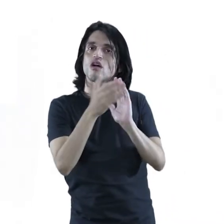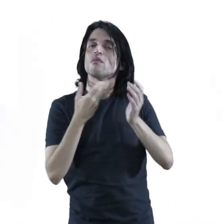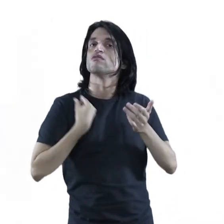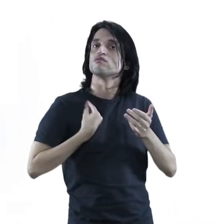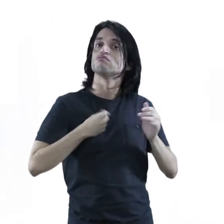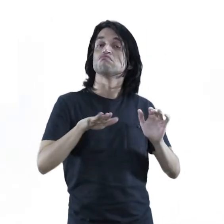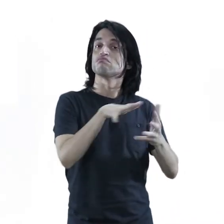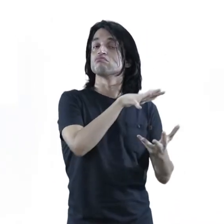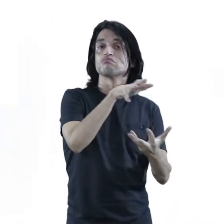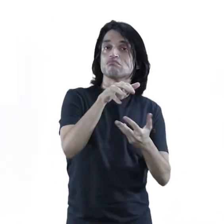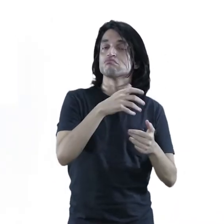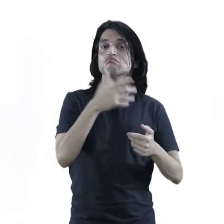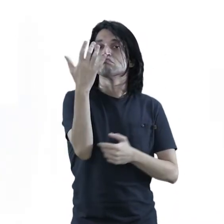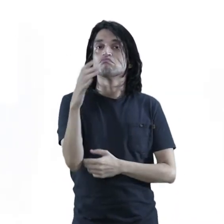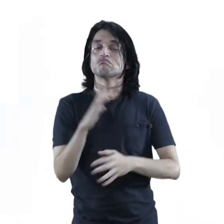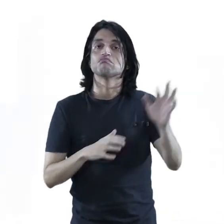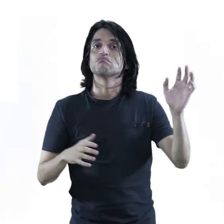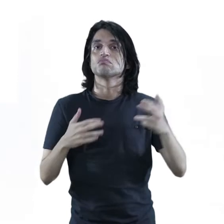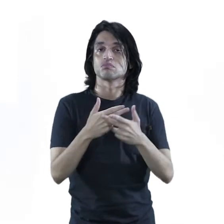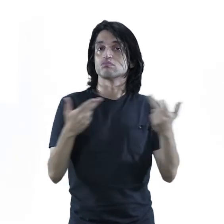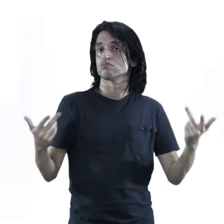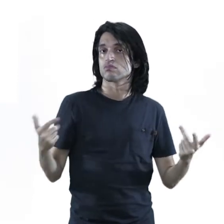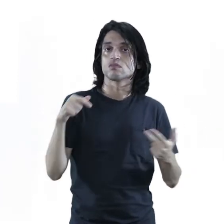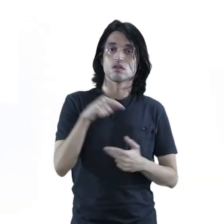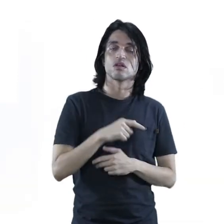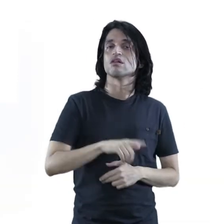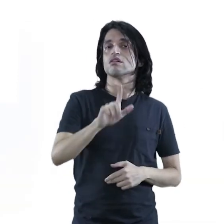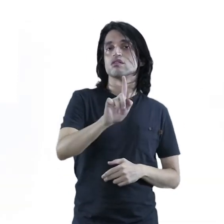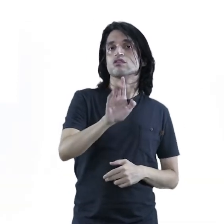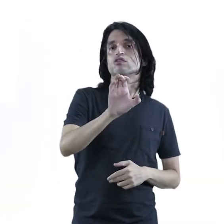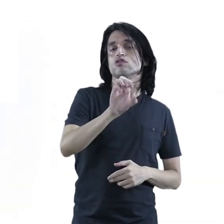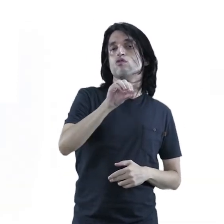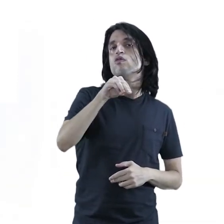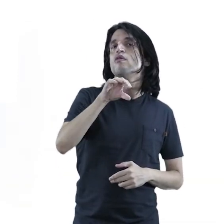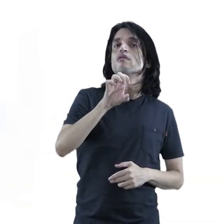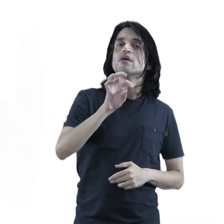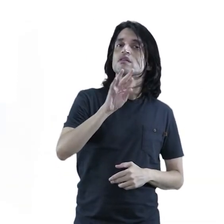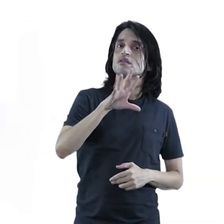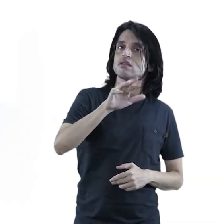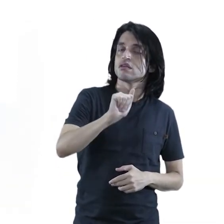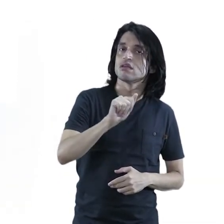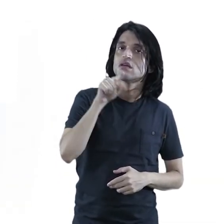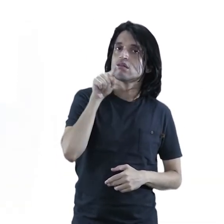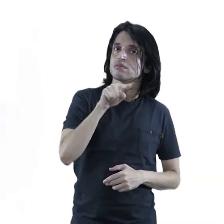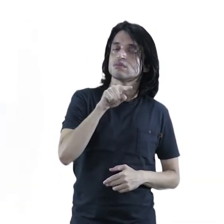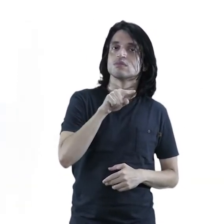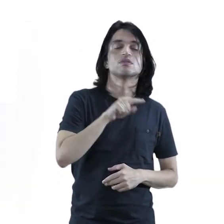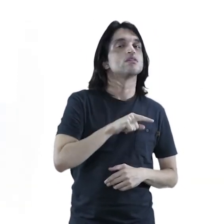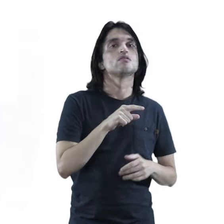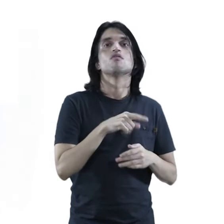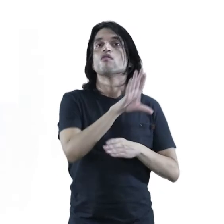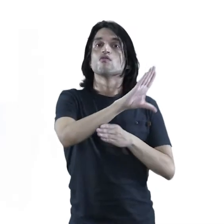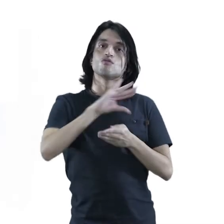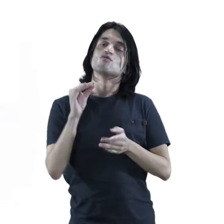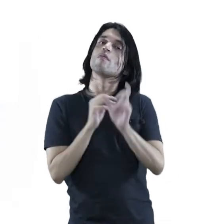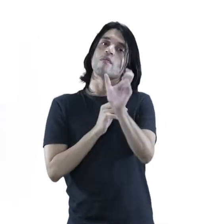Geometria é o estudo das formas presentes na natureza e das propriedades que essas formas possuem, e a palavra geometria tem